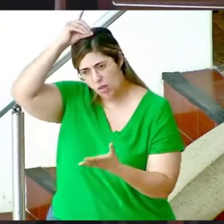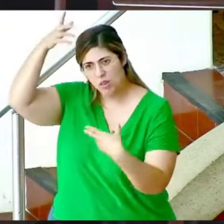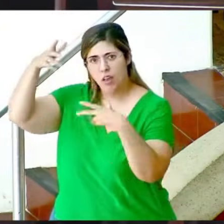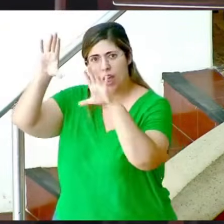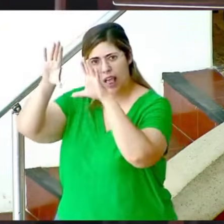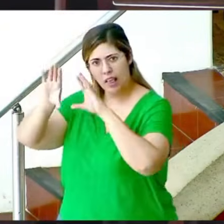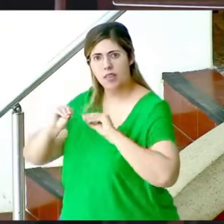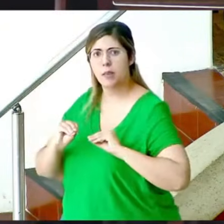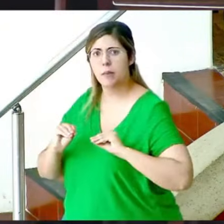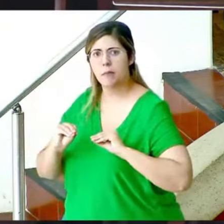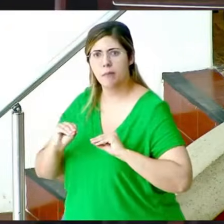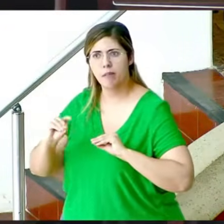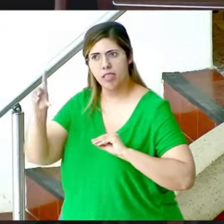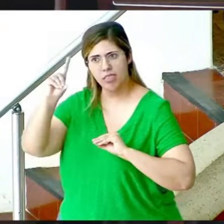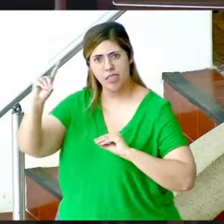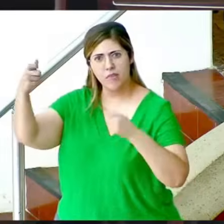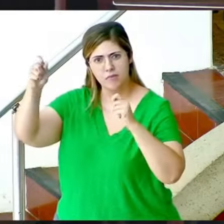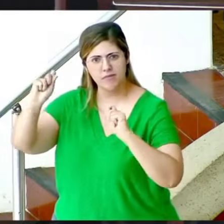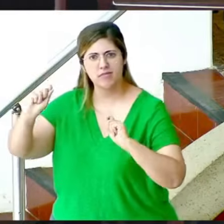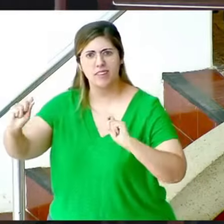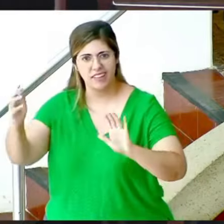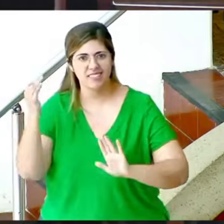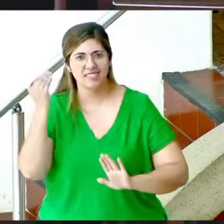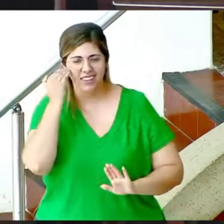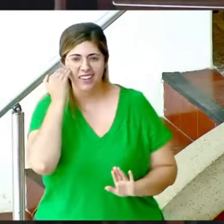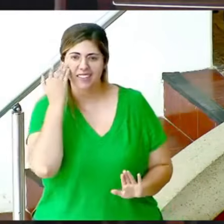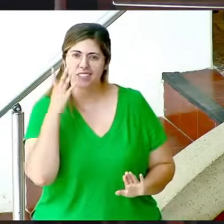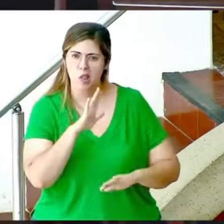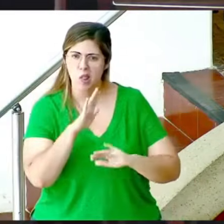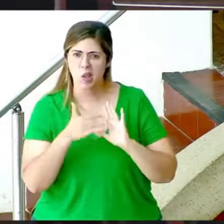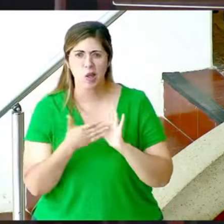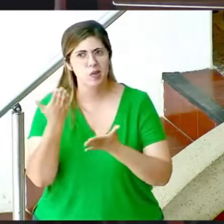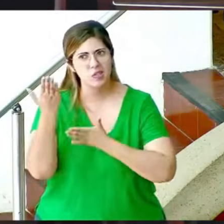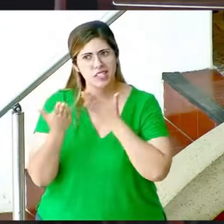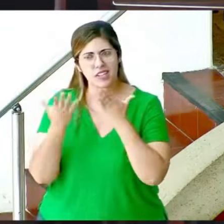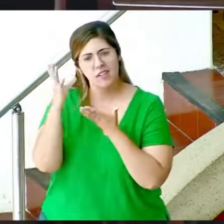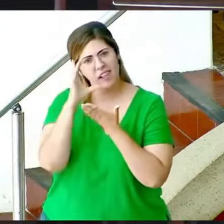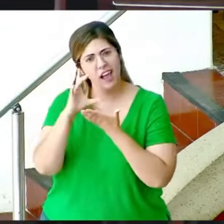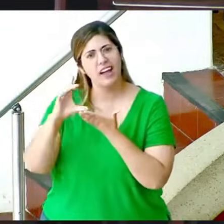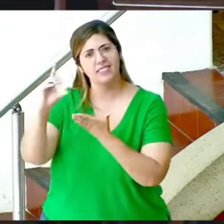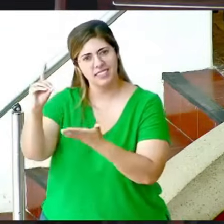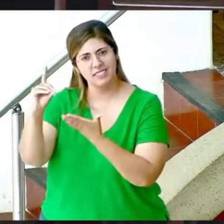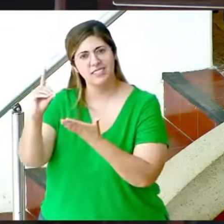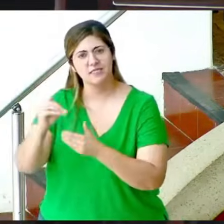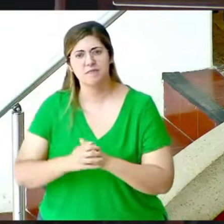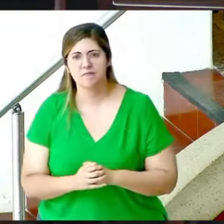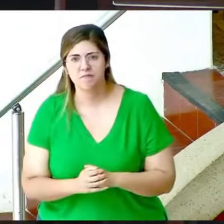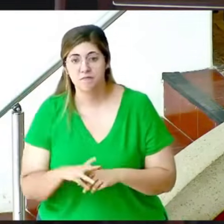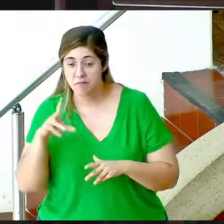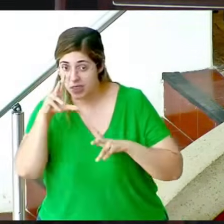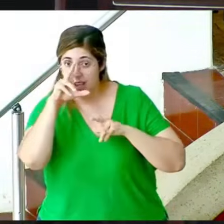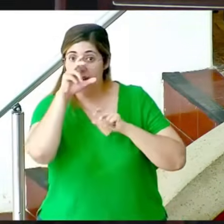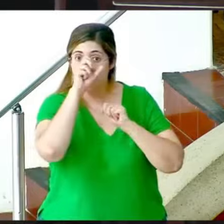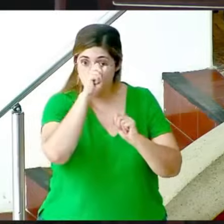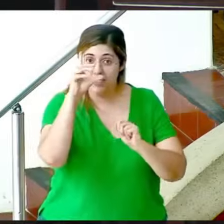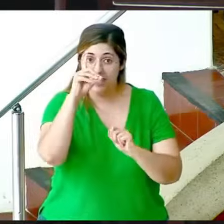multiforme graça de Deus. Se alguém fala, fale de acordo com os oráculos, e se alguém serve, faça na força que Deus